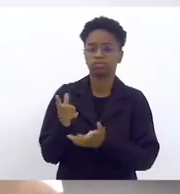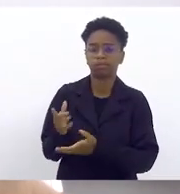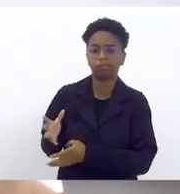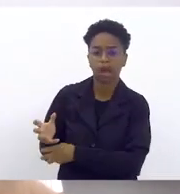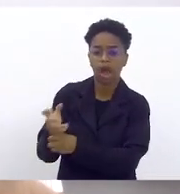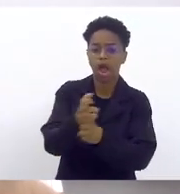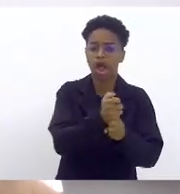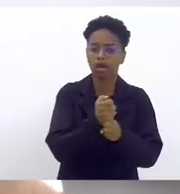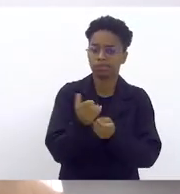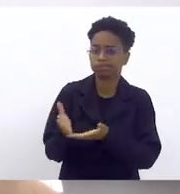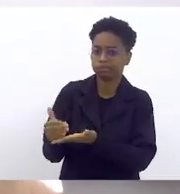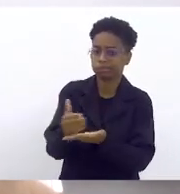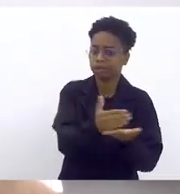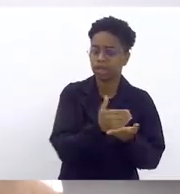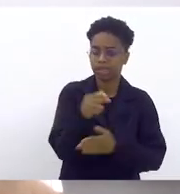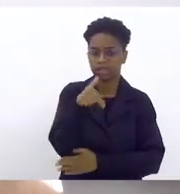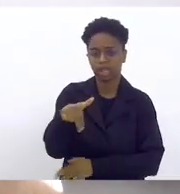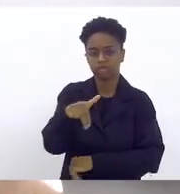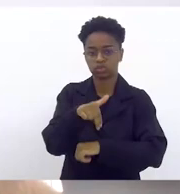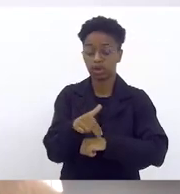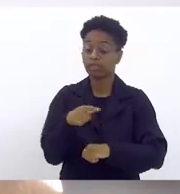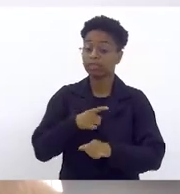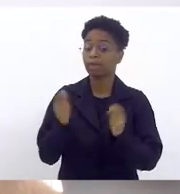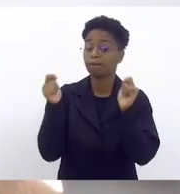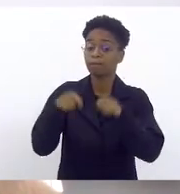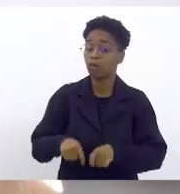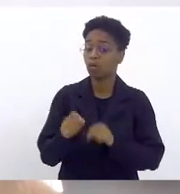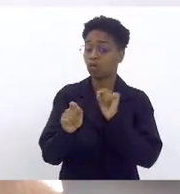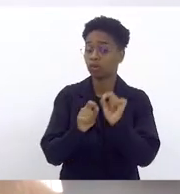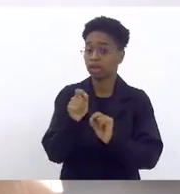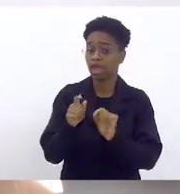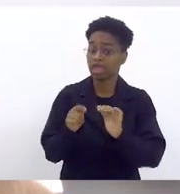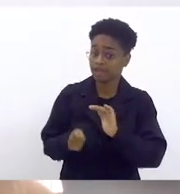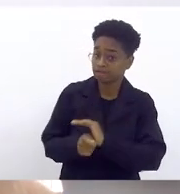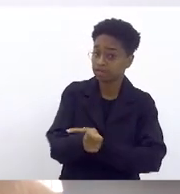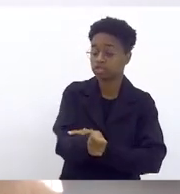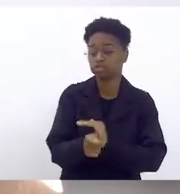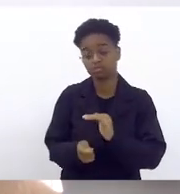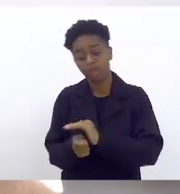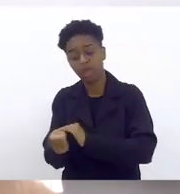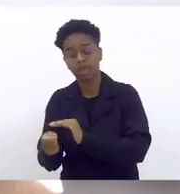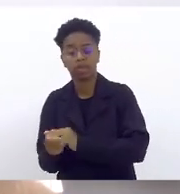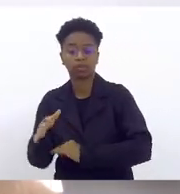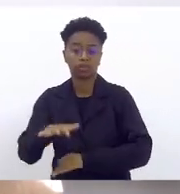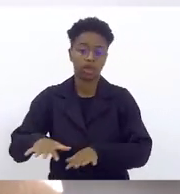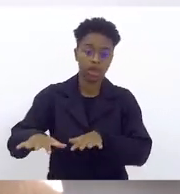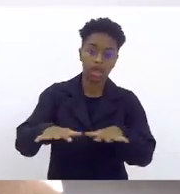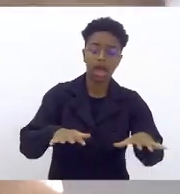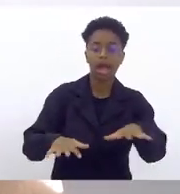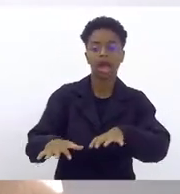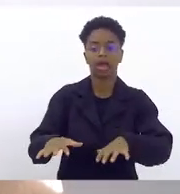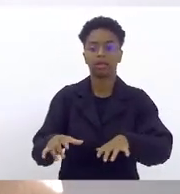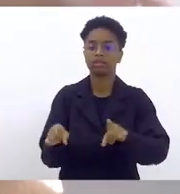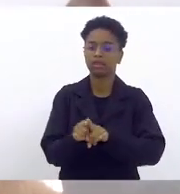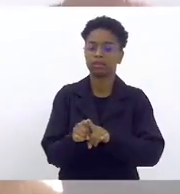nós temos uma potência que é um investimento e que é a depuração